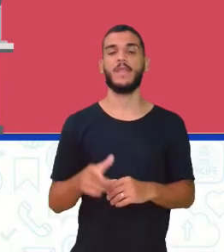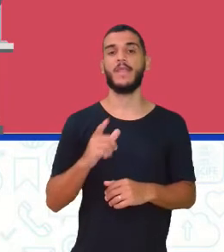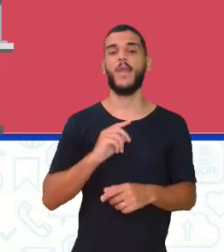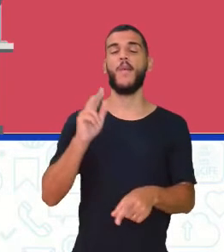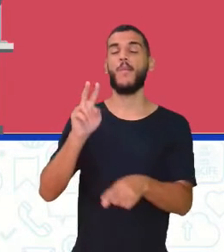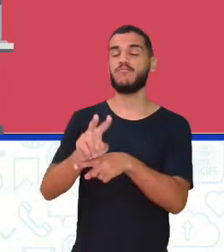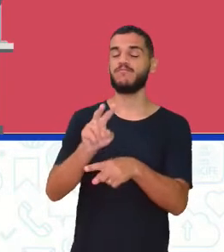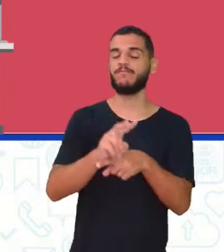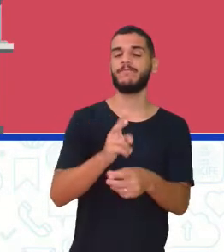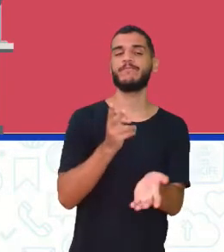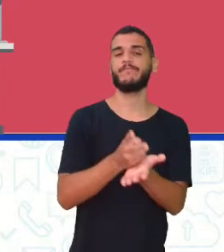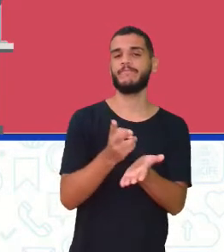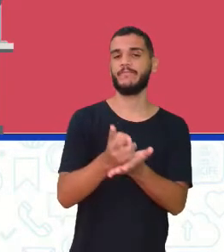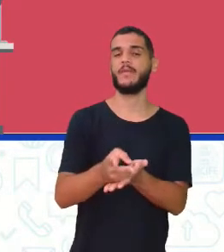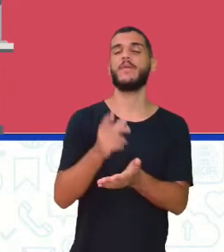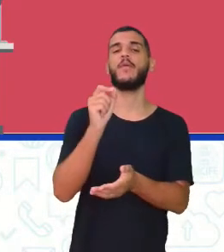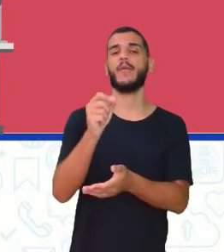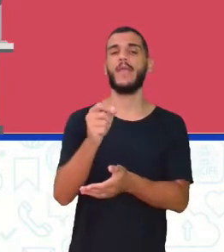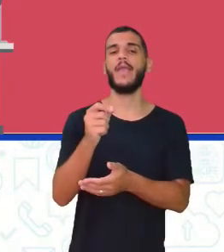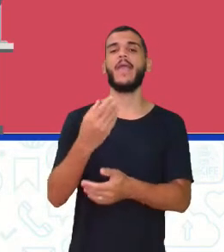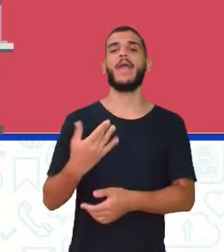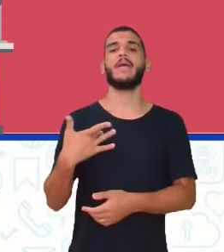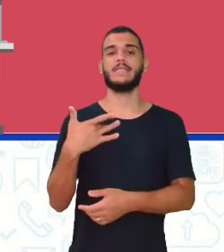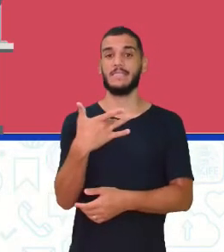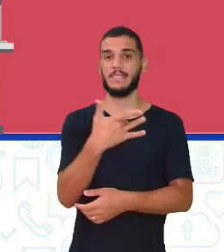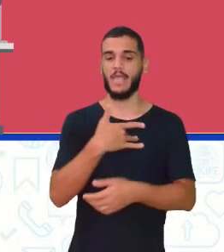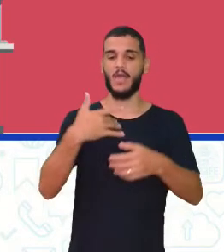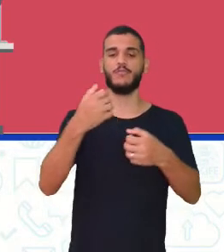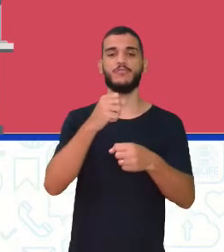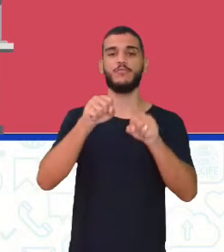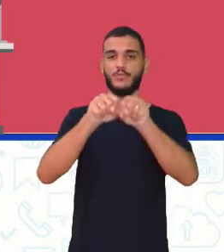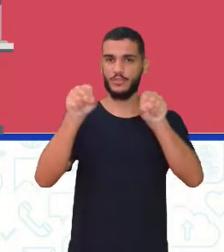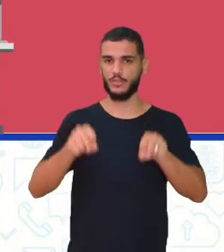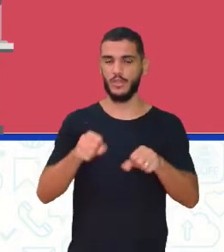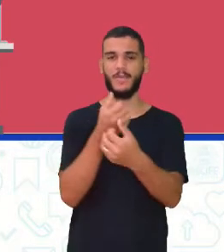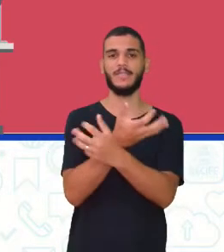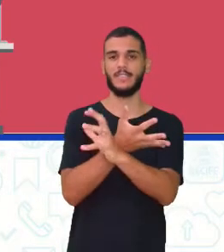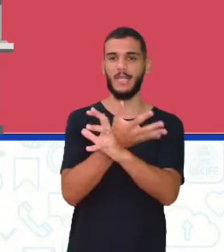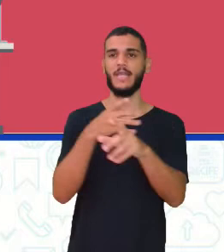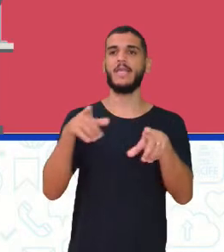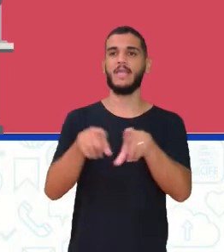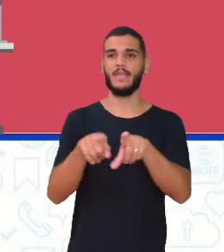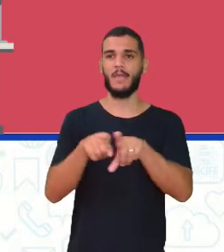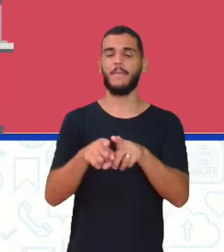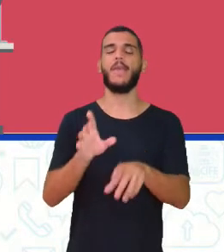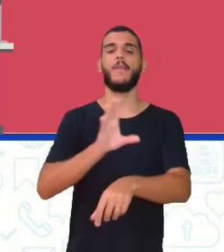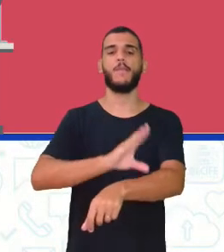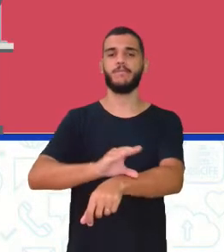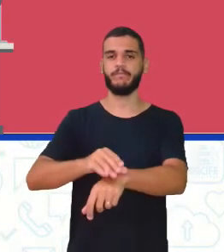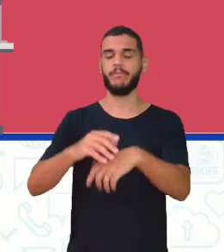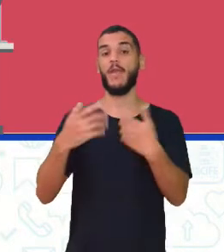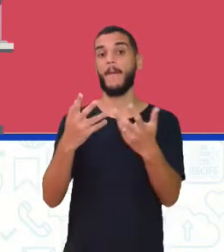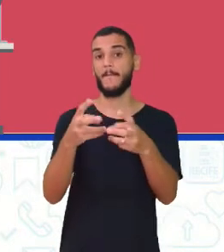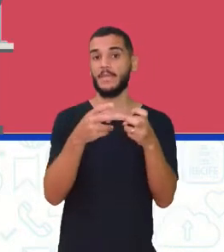para manter a saúde dos sistemas esqueléticos e muscular. Vejam que eu estou indo buscar,